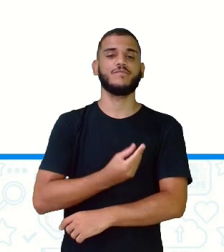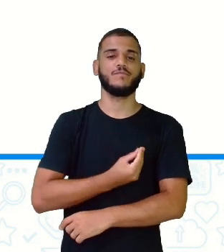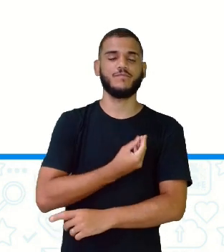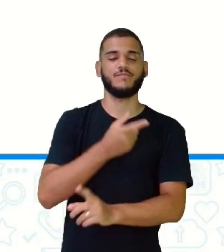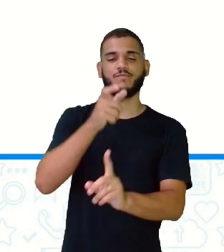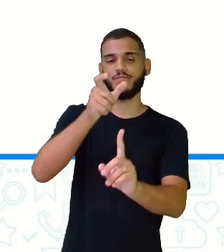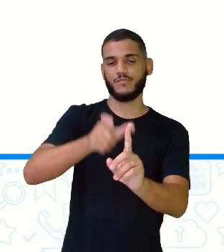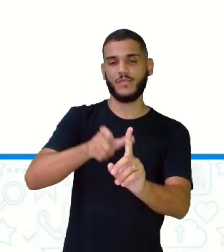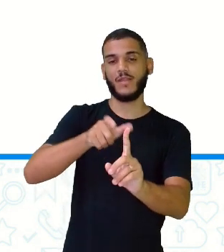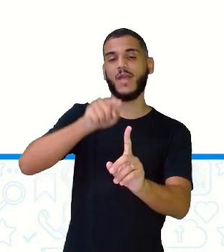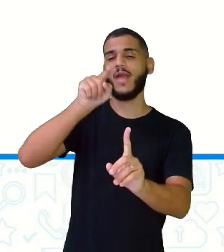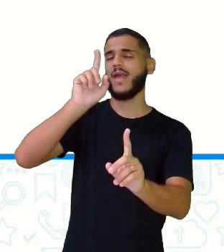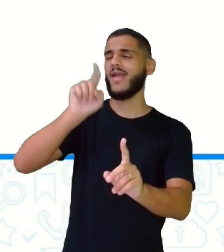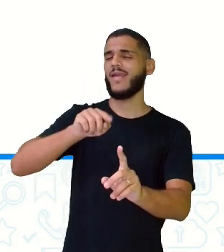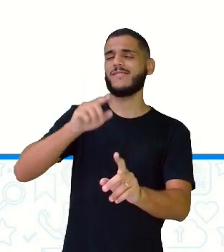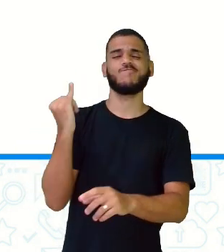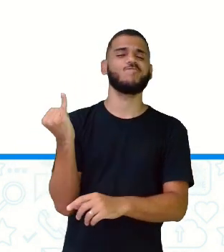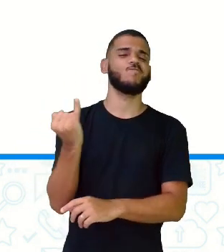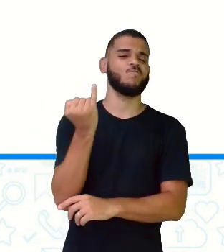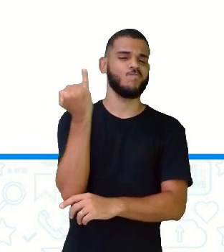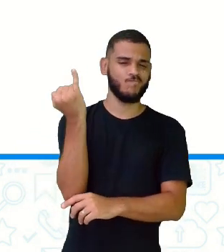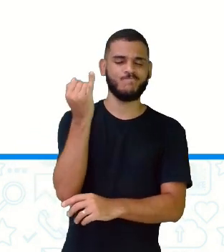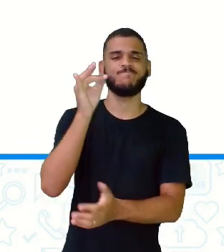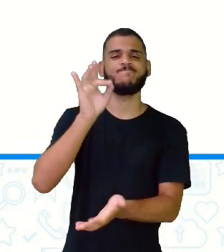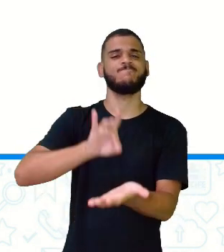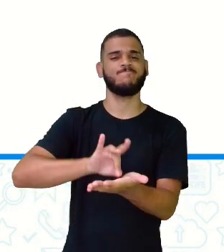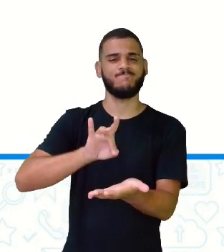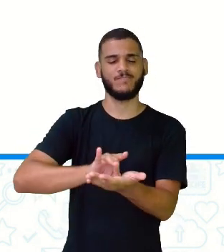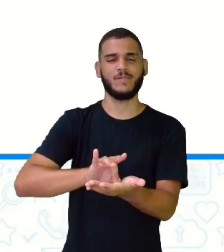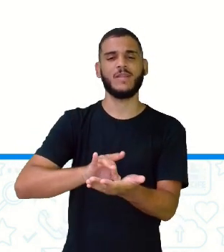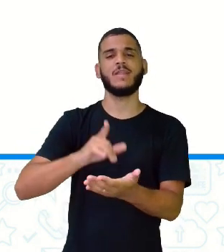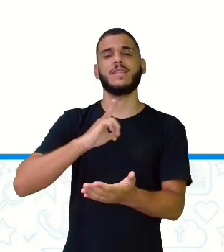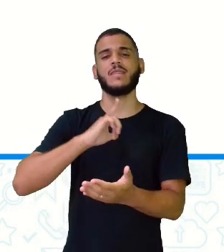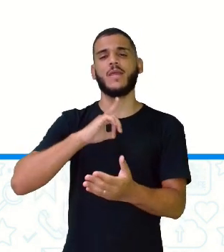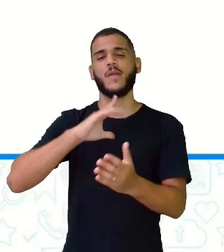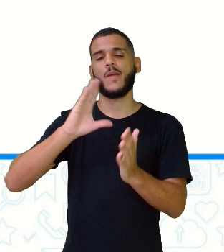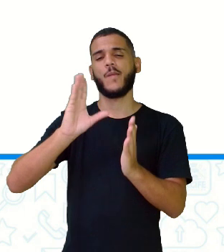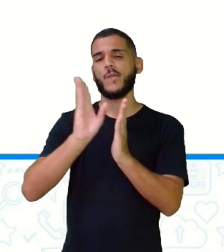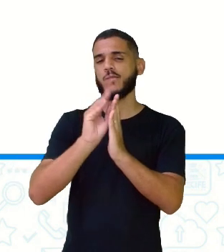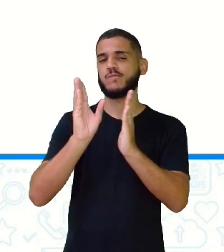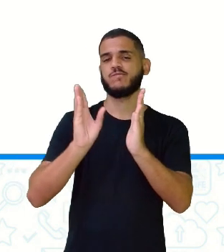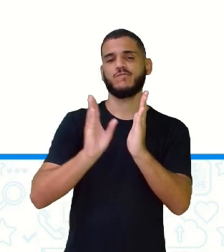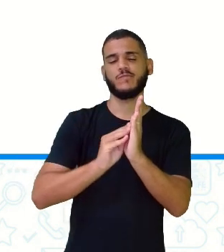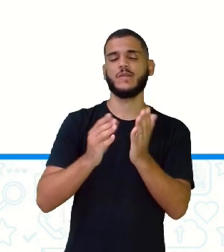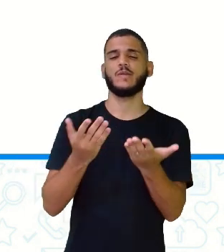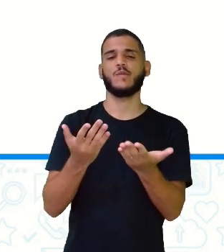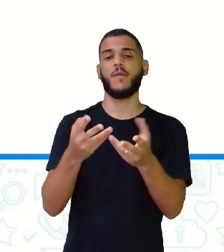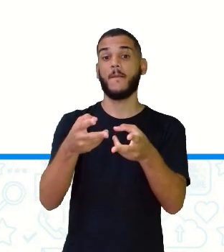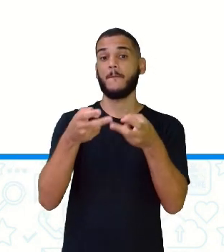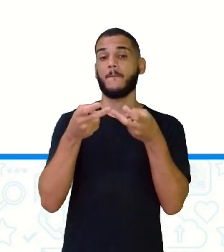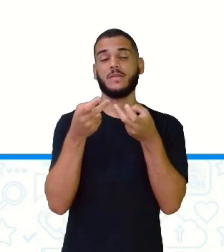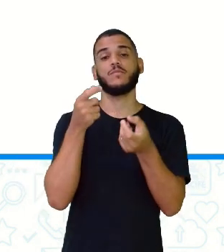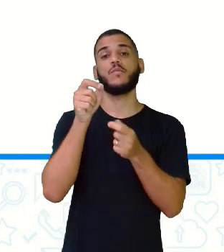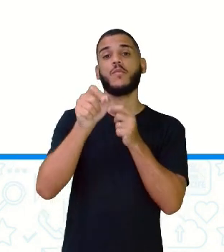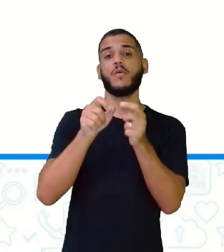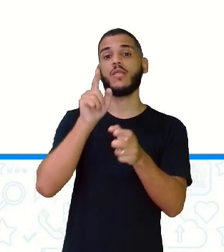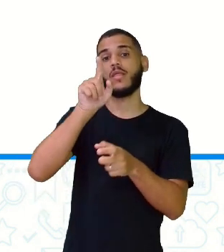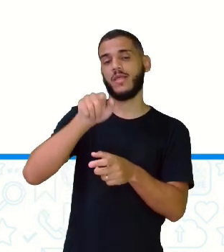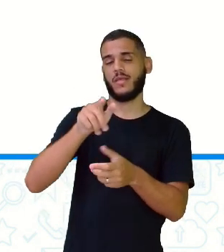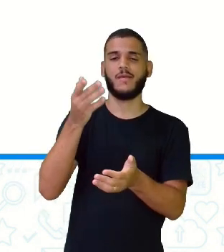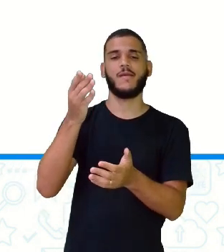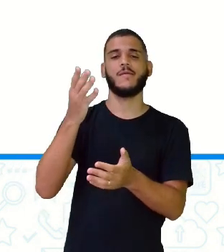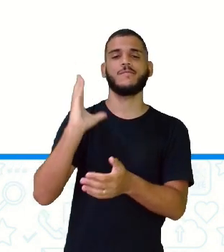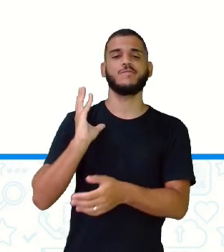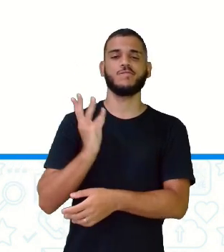tão importante, sim, e tem os seus elementos para identificação. A gente vai estudar